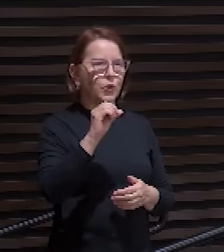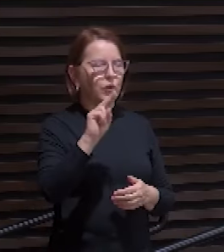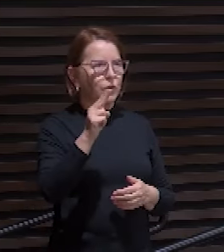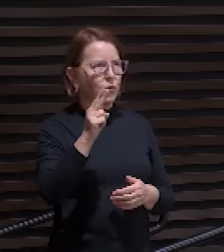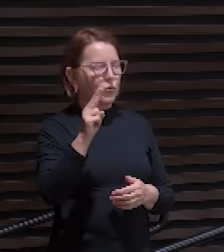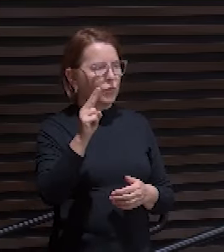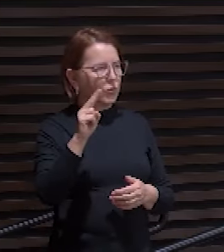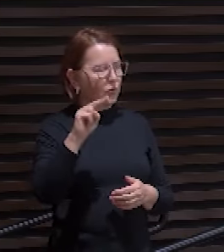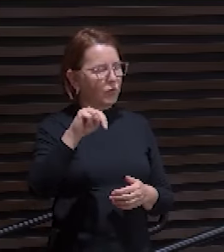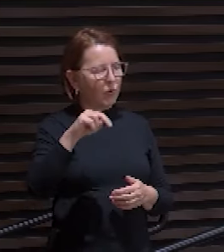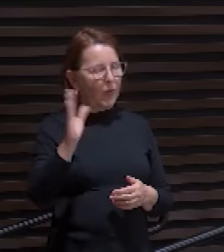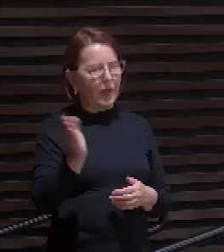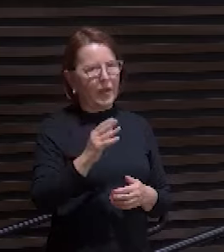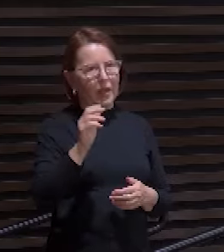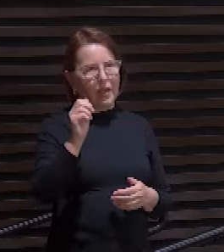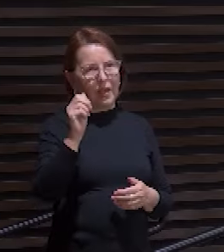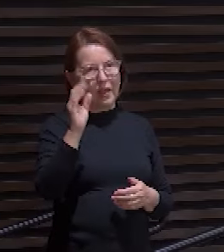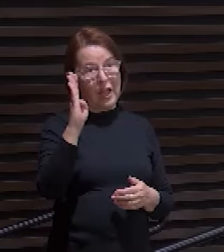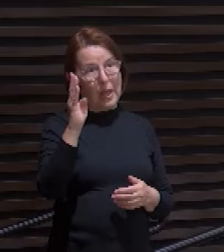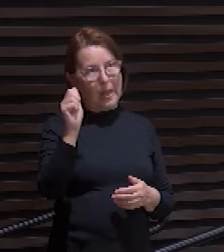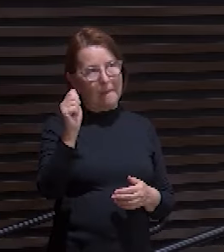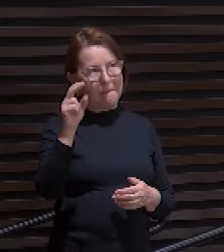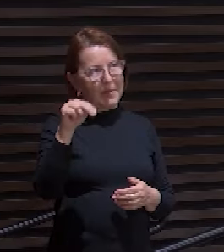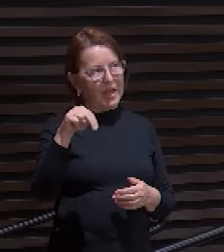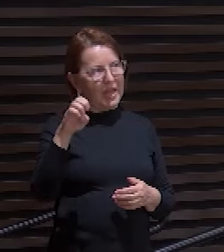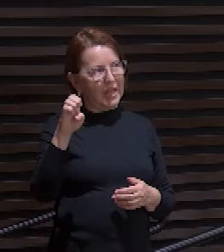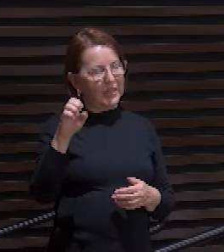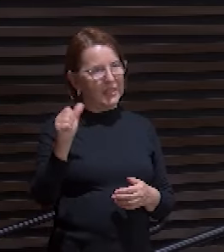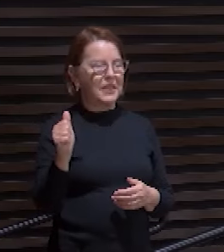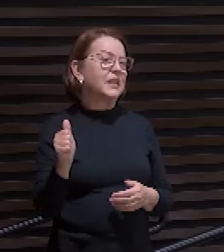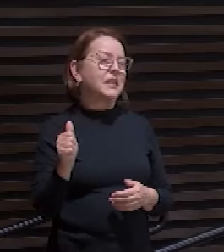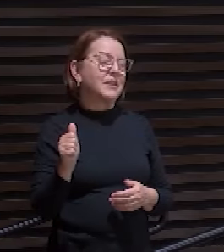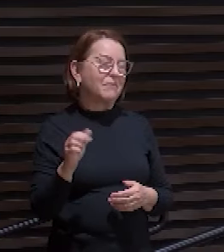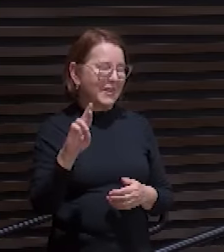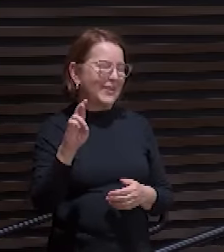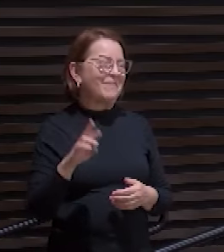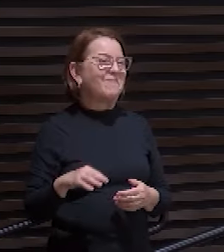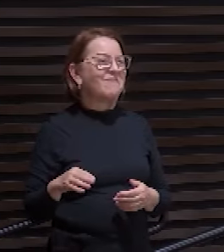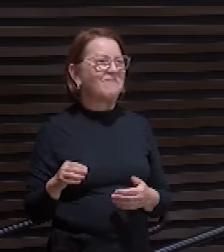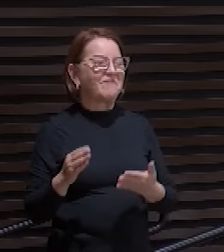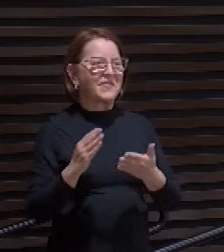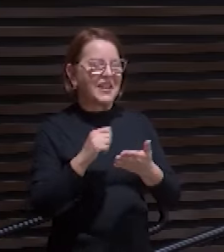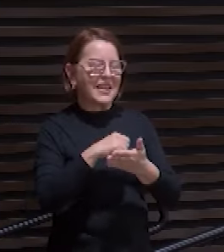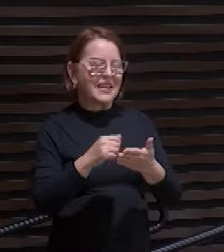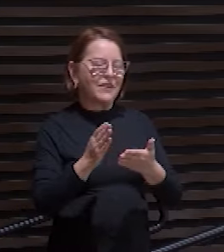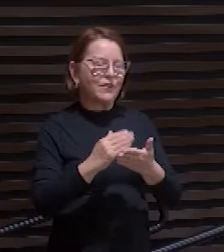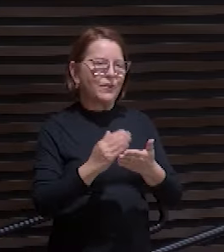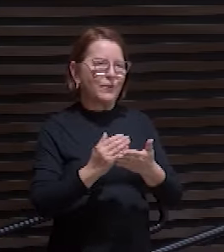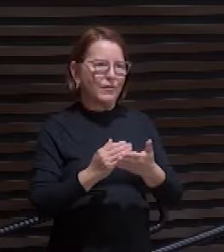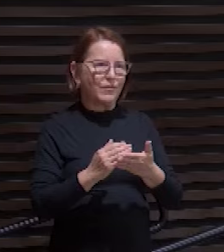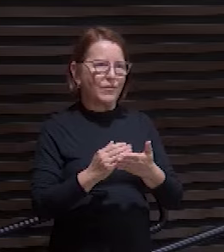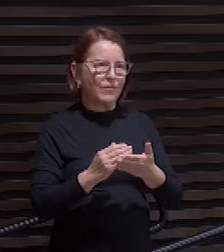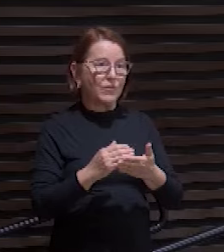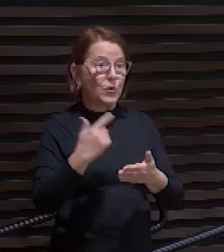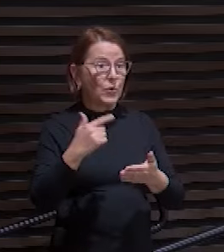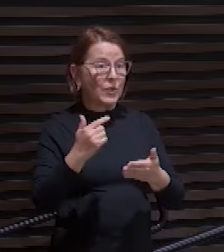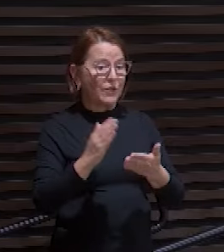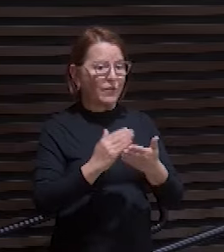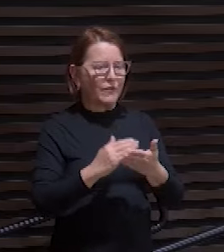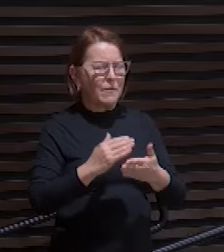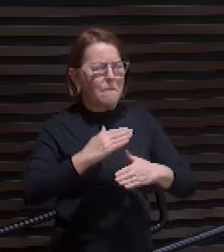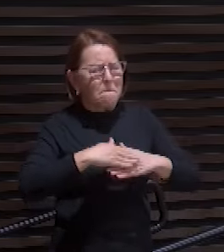Bunyan? Escreveu O Peregrino, o segundo livro mais lido no mundo depois da